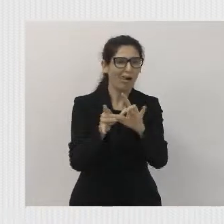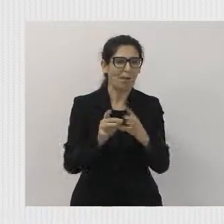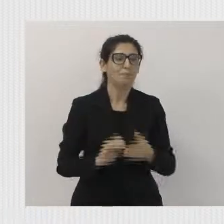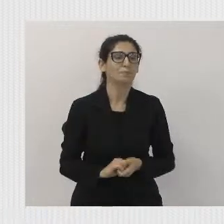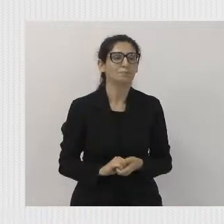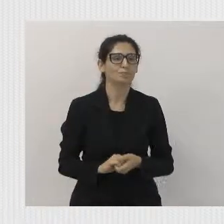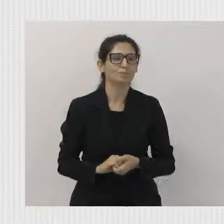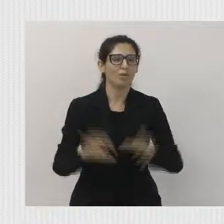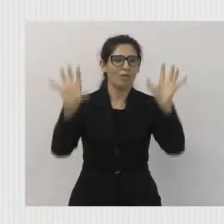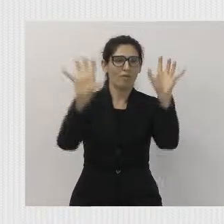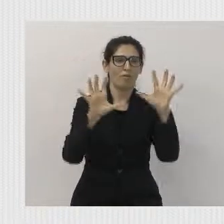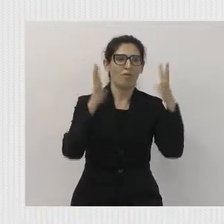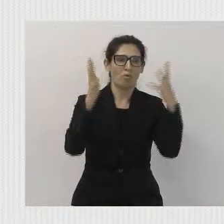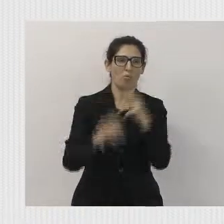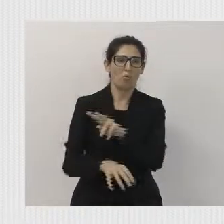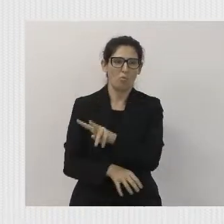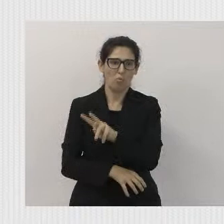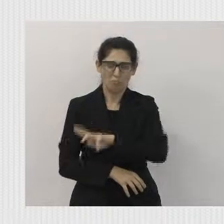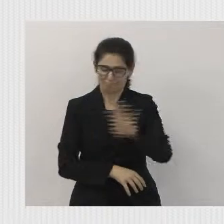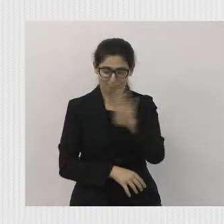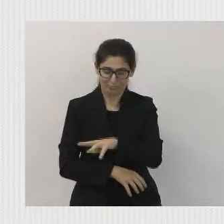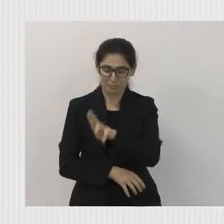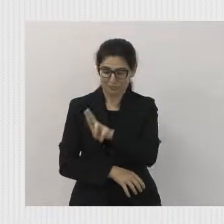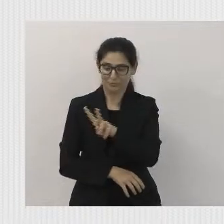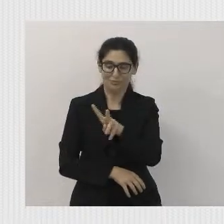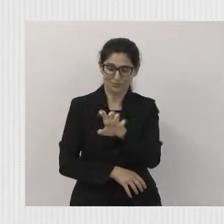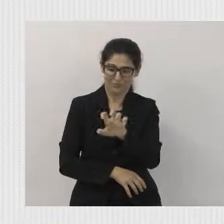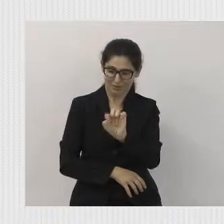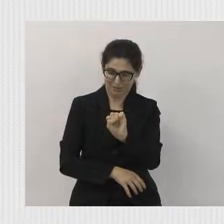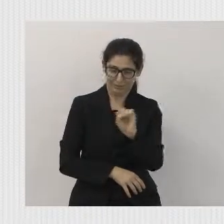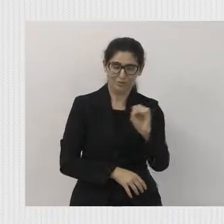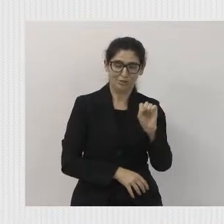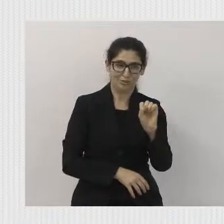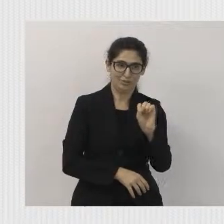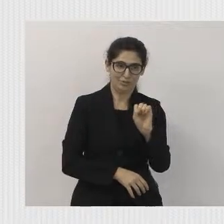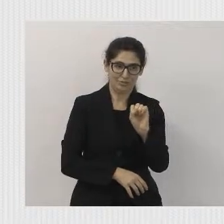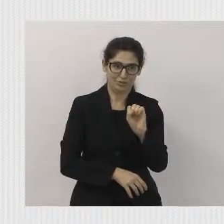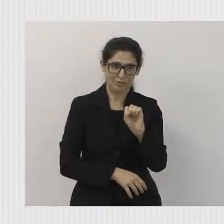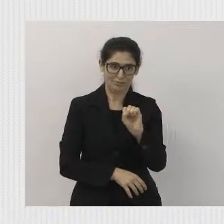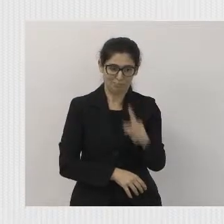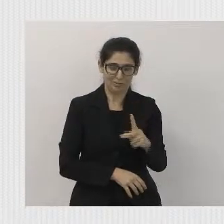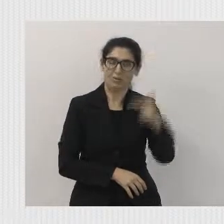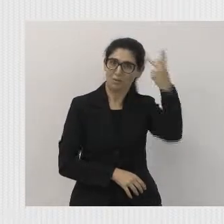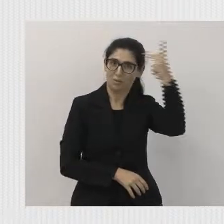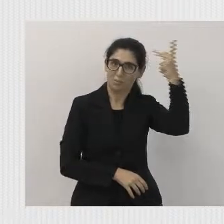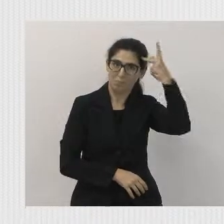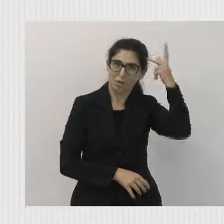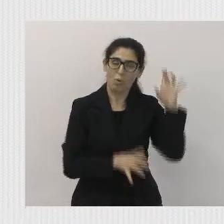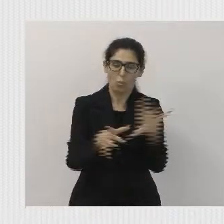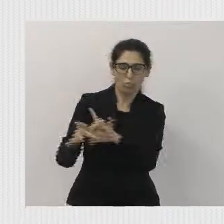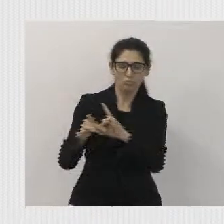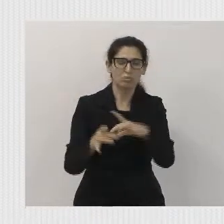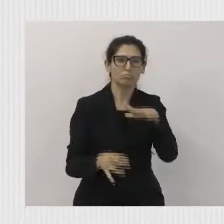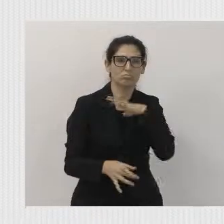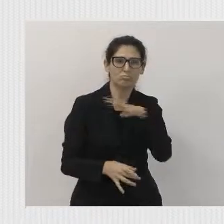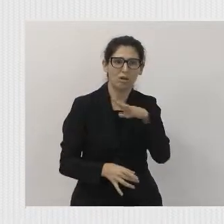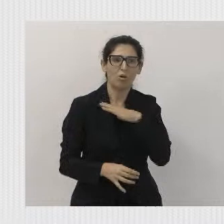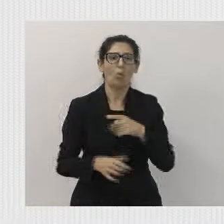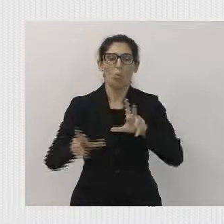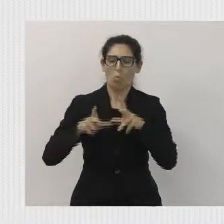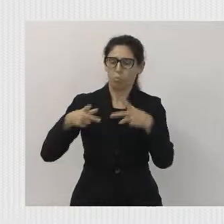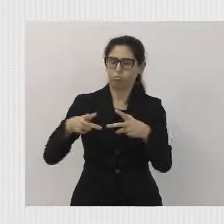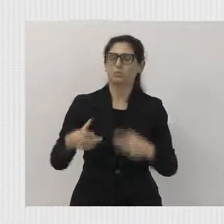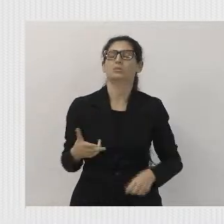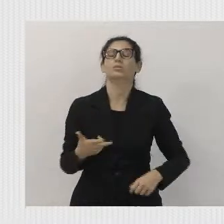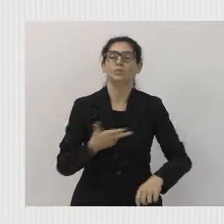um evento feito pela UVEST, né, de São Paulo. É uma união dos municípios, Câmara, Poder